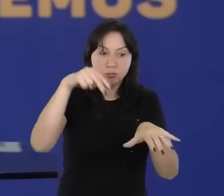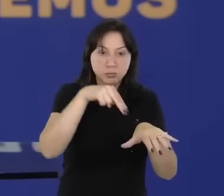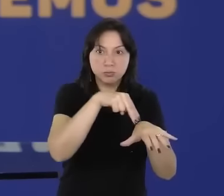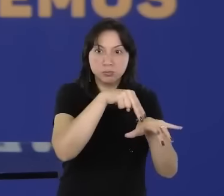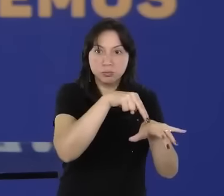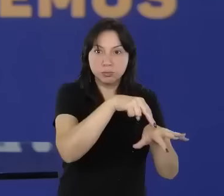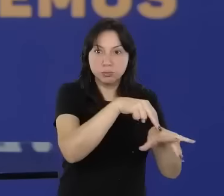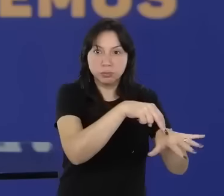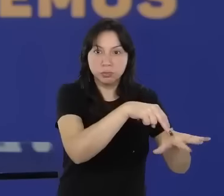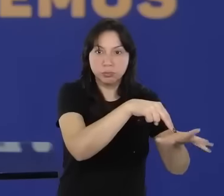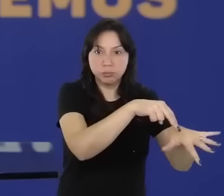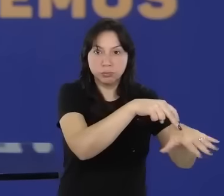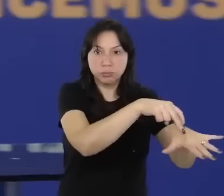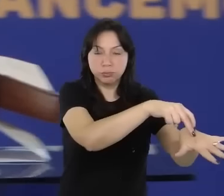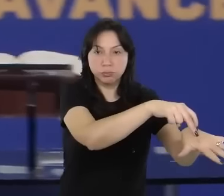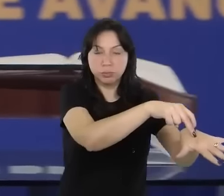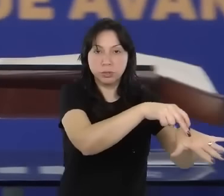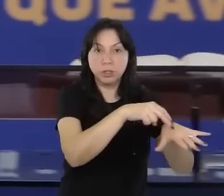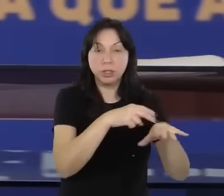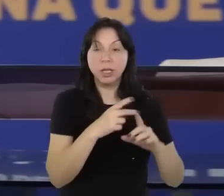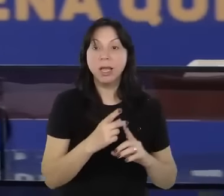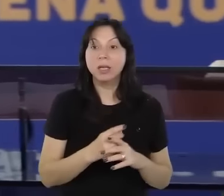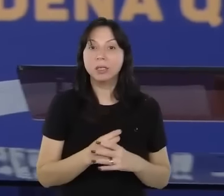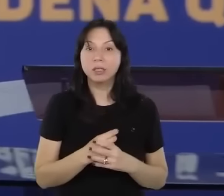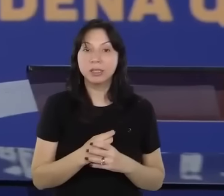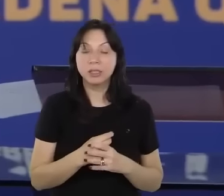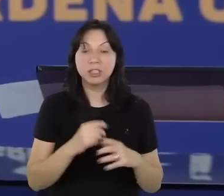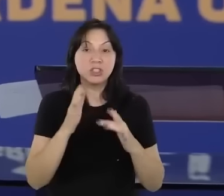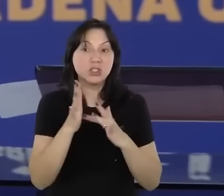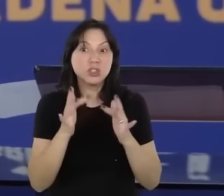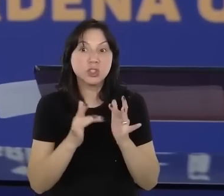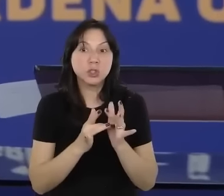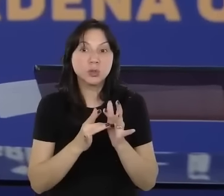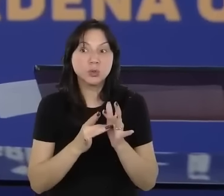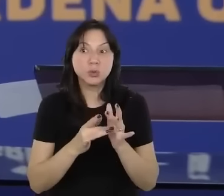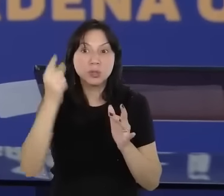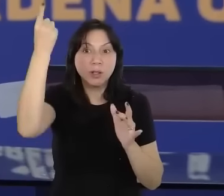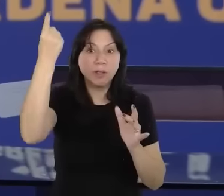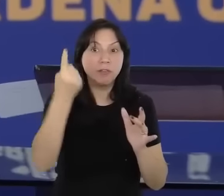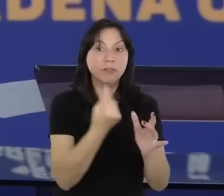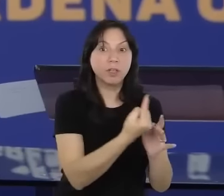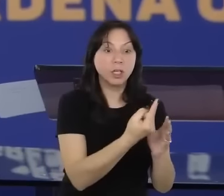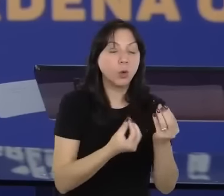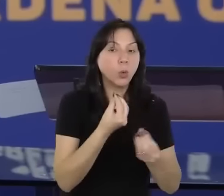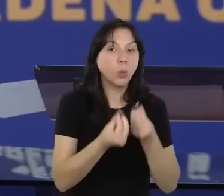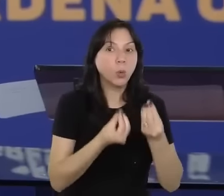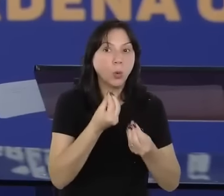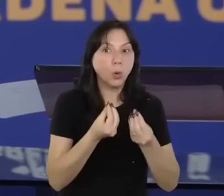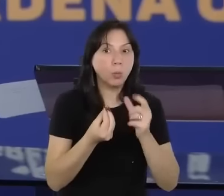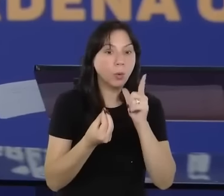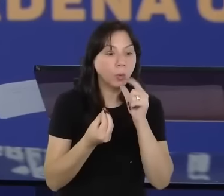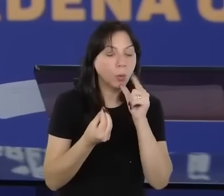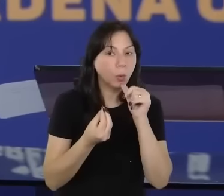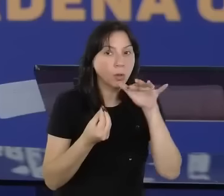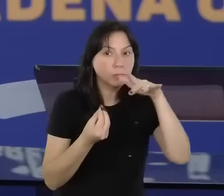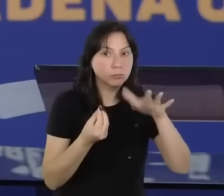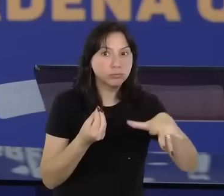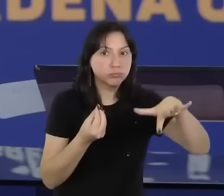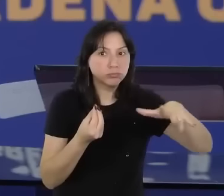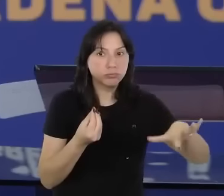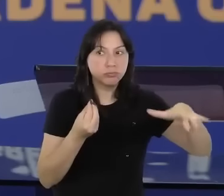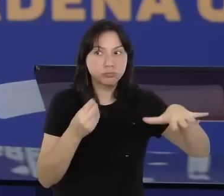vem ao encontro dos discípulos não ele vem andando sobre o mar até então nunca se